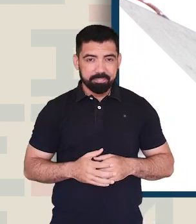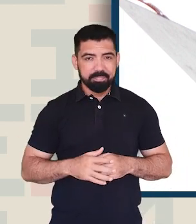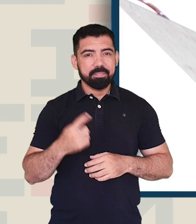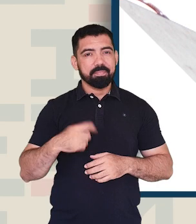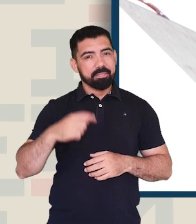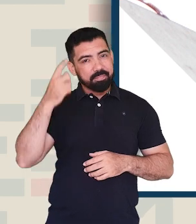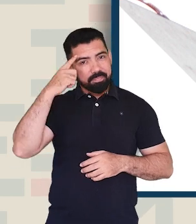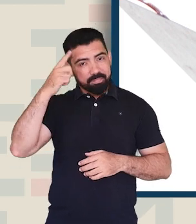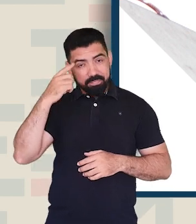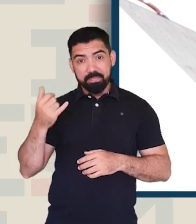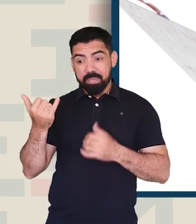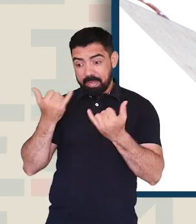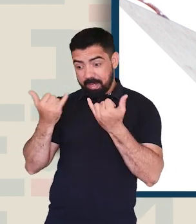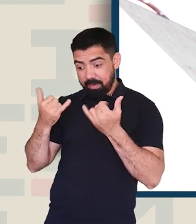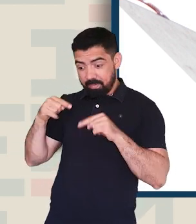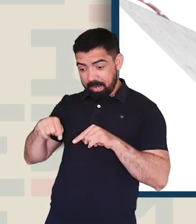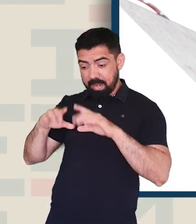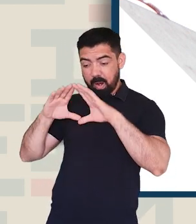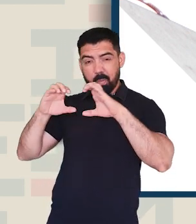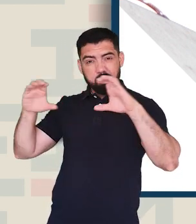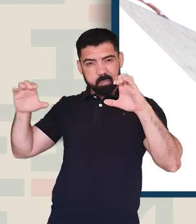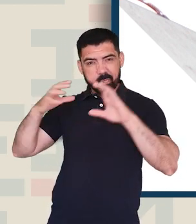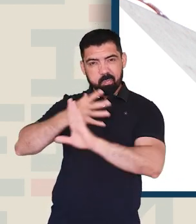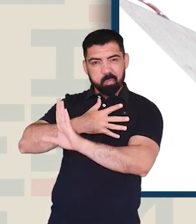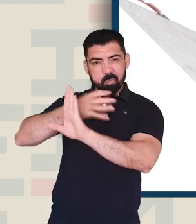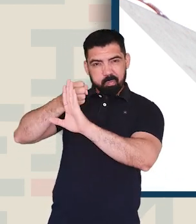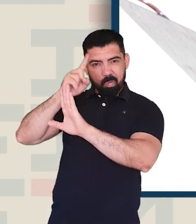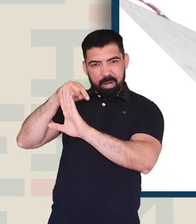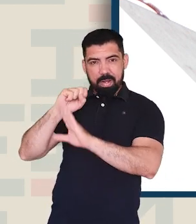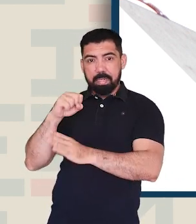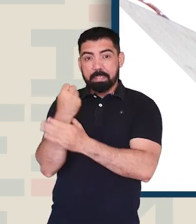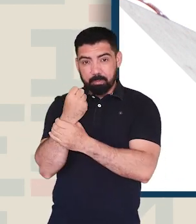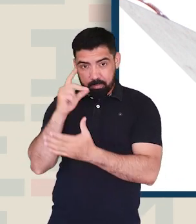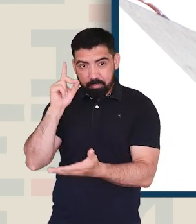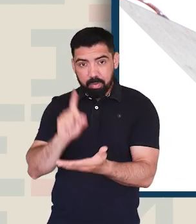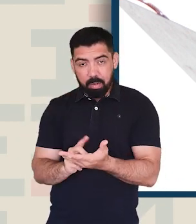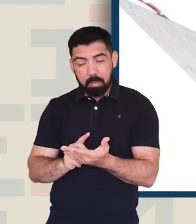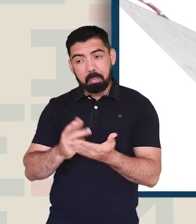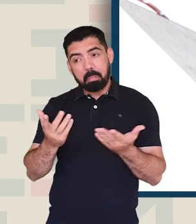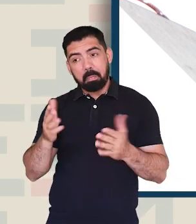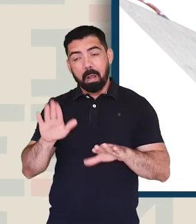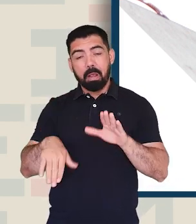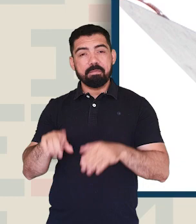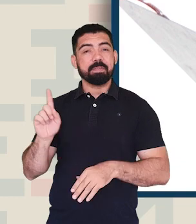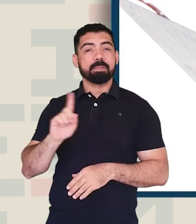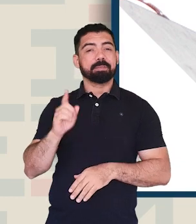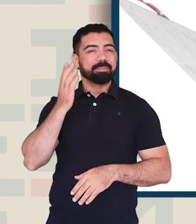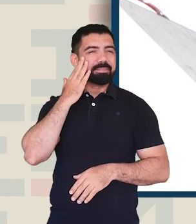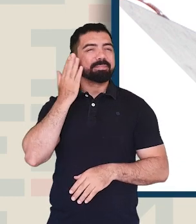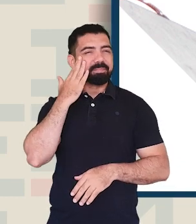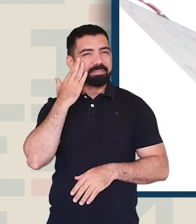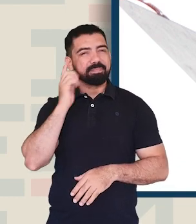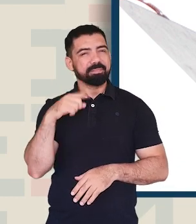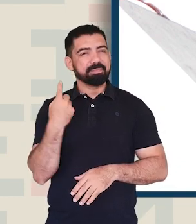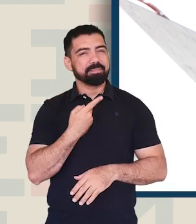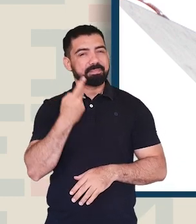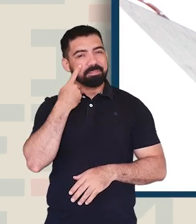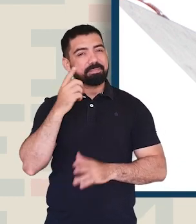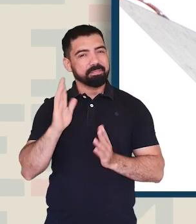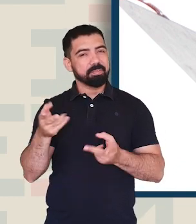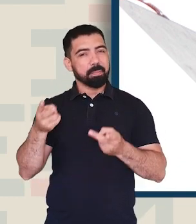Quem sabe se essas informações na nuvem são tão seguras quanto a gente pensa. A gente já viu que não são, né?